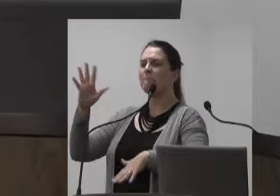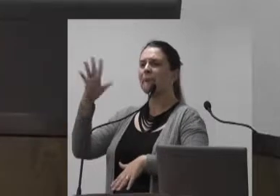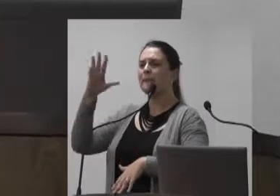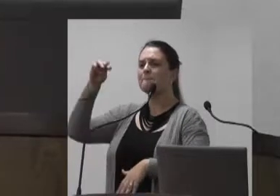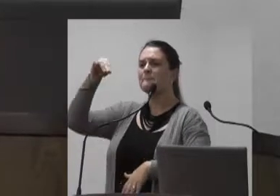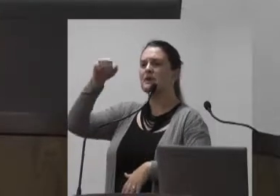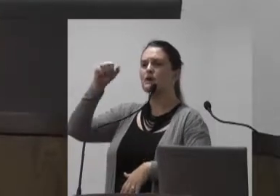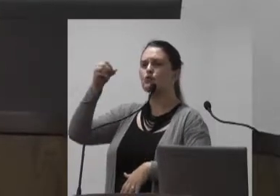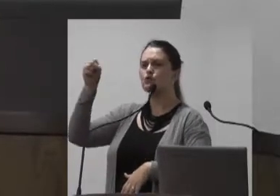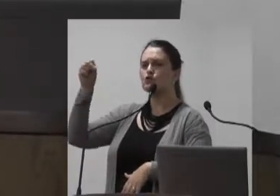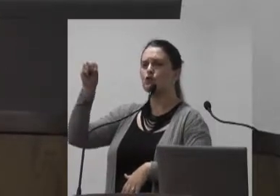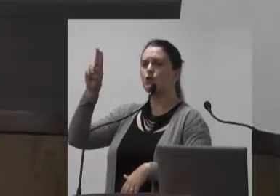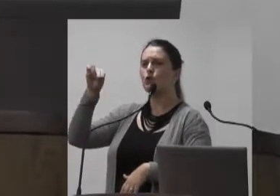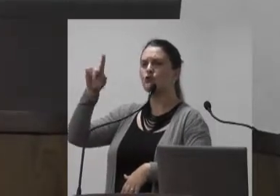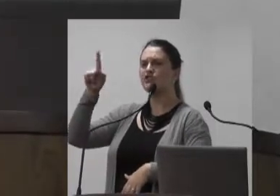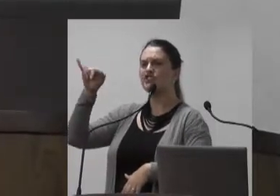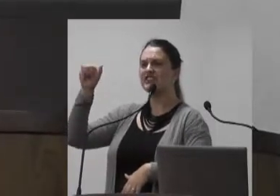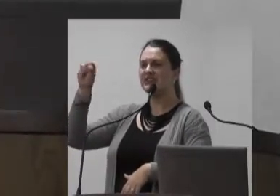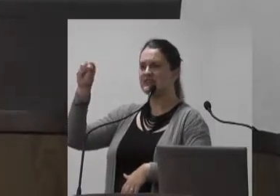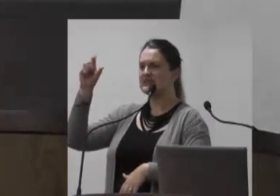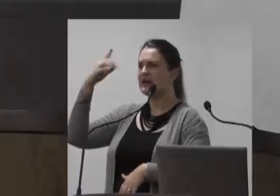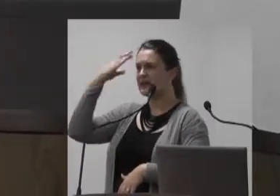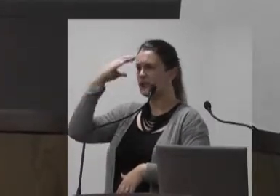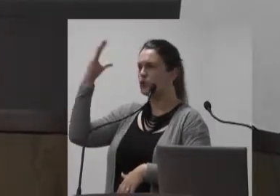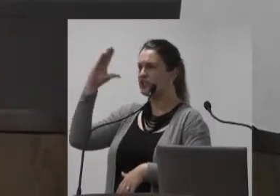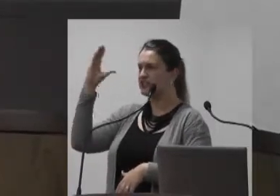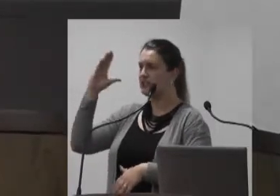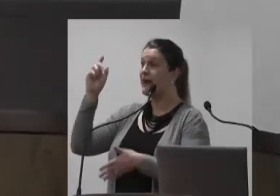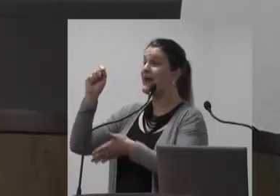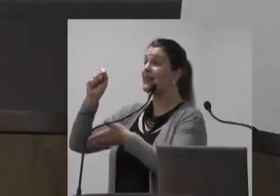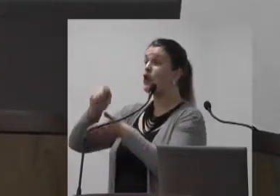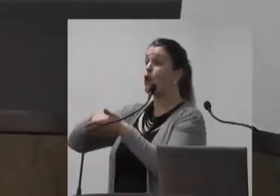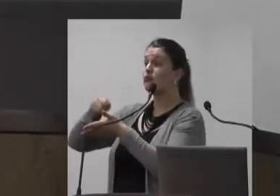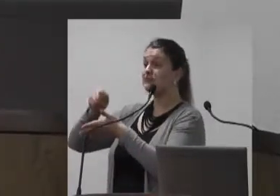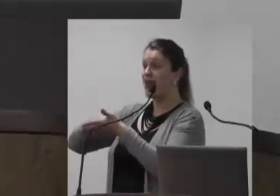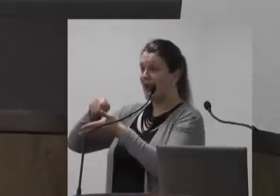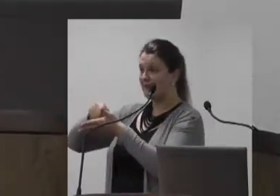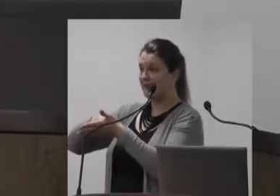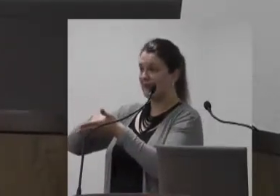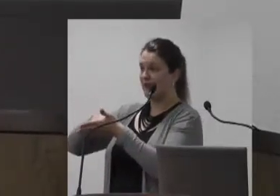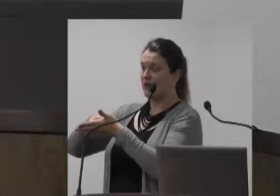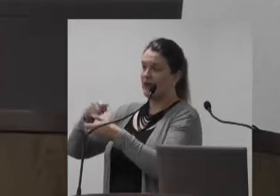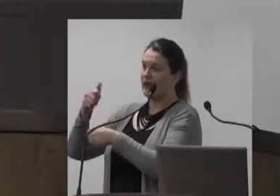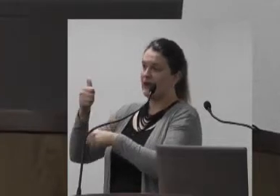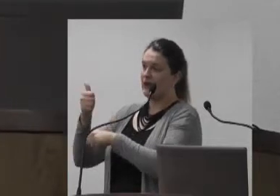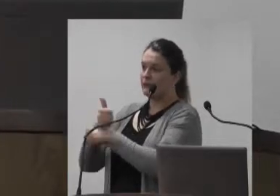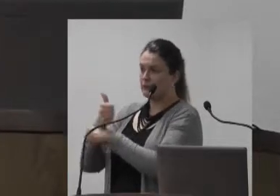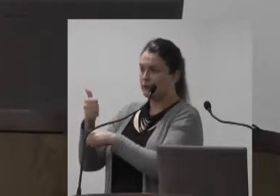chama Mãos Ungidas. Ela é de Curitiba e ela contrata